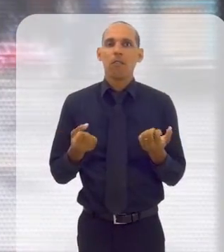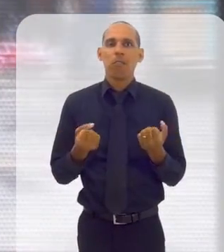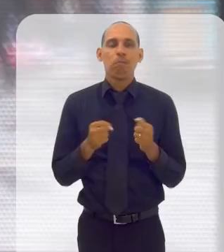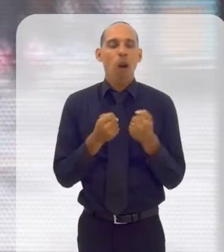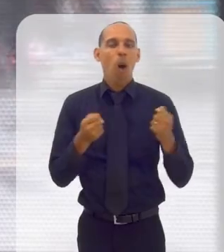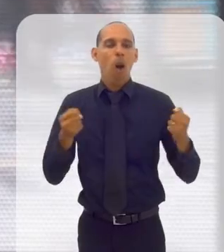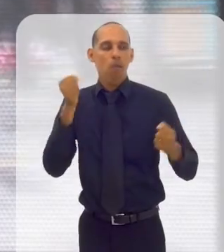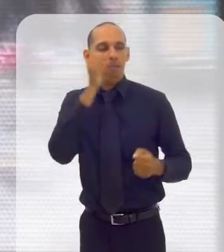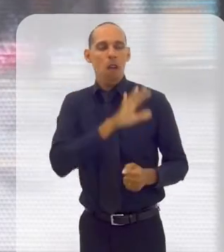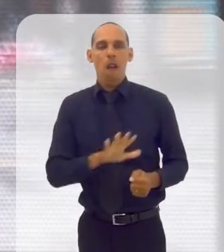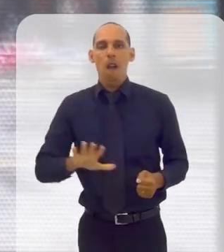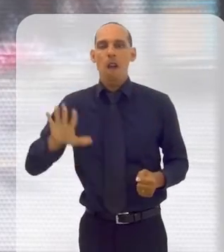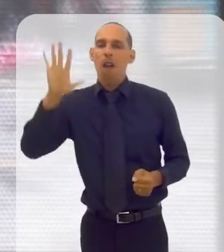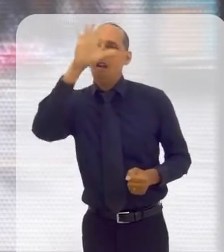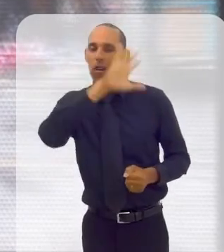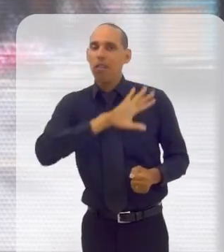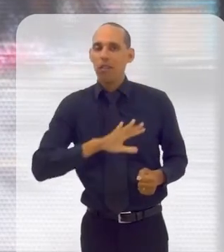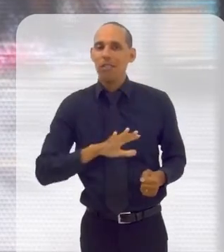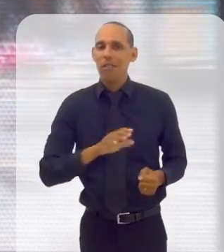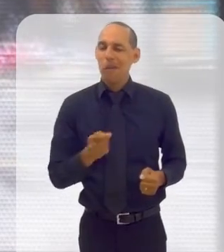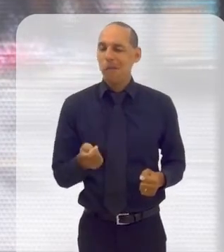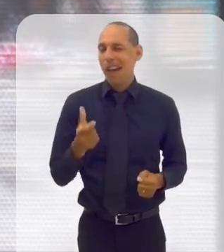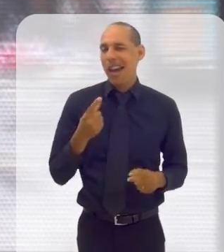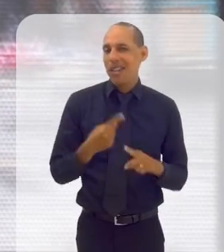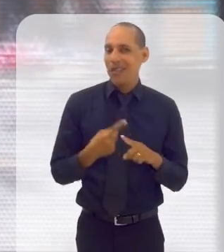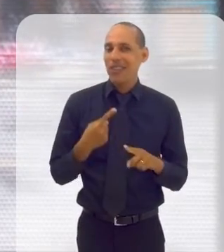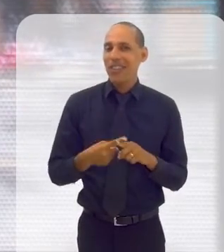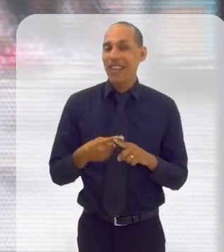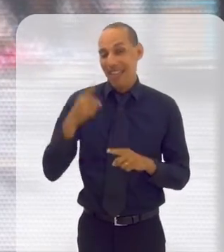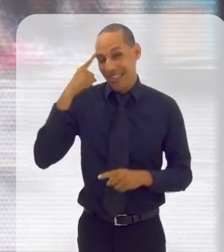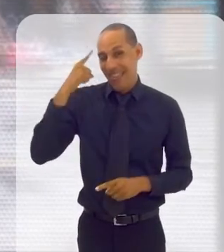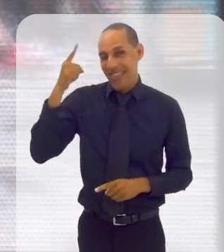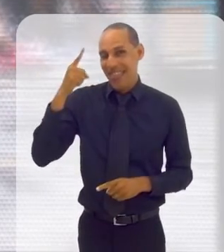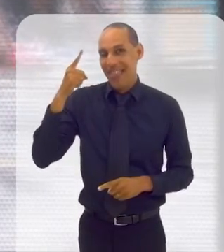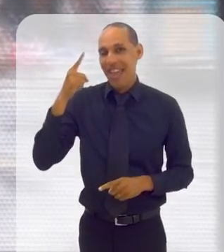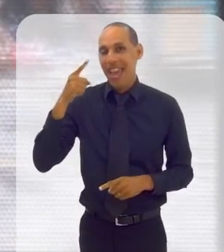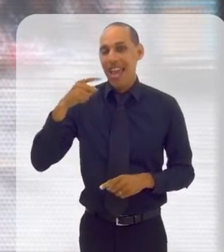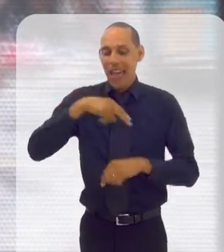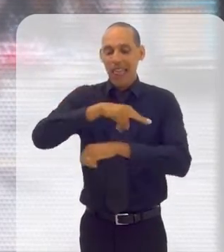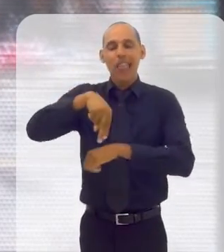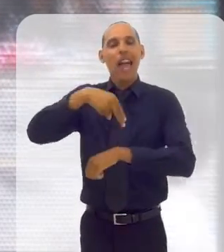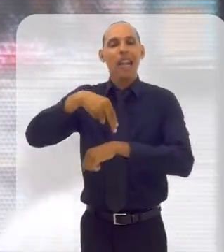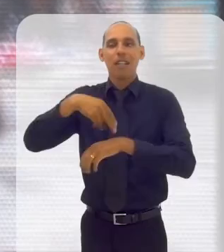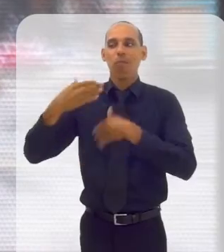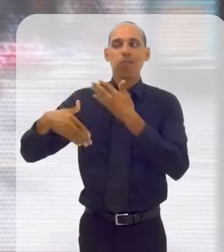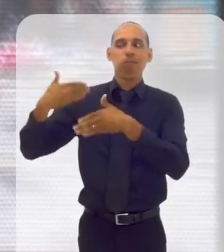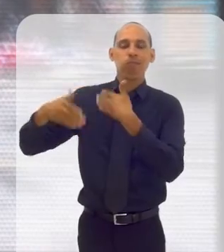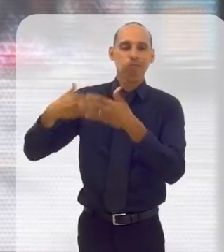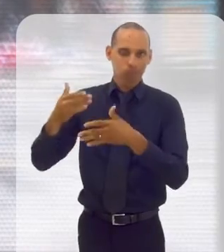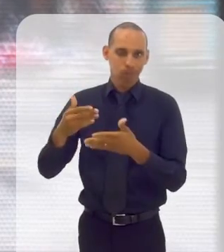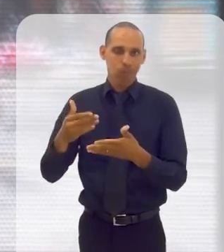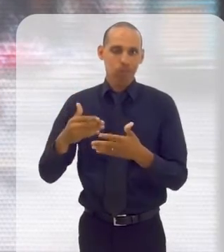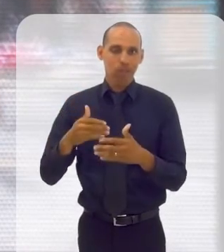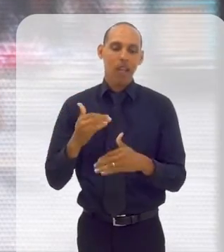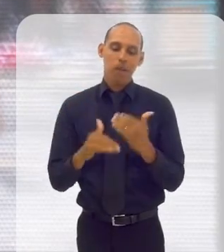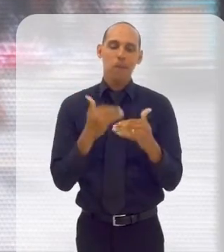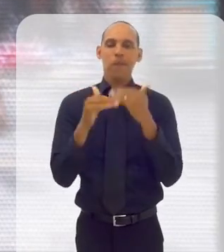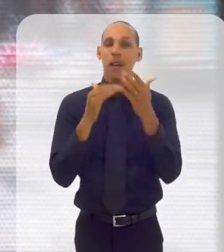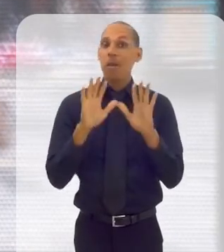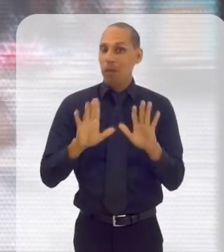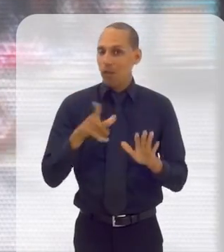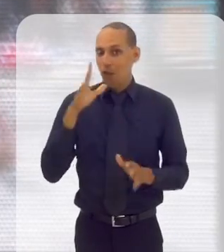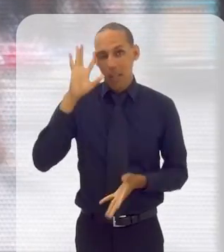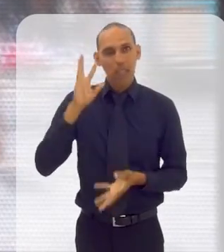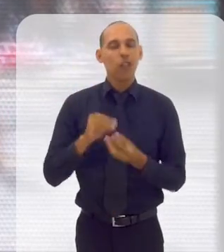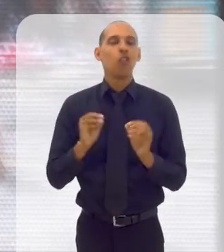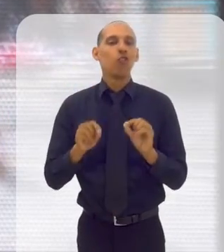que de dimensão nacional, né? Eu digo quase porque essa ideia de nação ela ainda vai ser desenvolvida no decorrer do tempo,